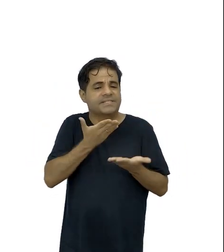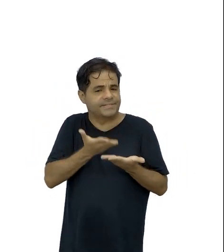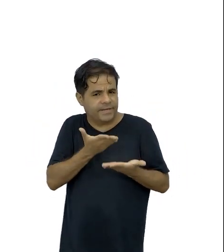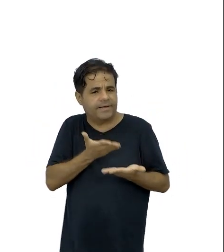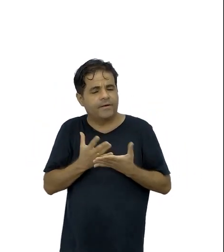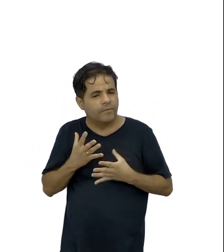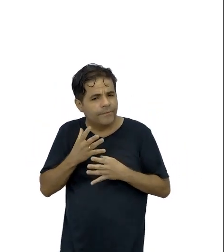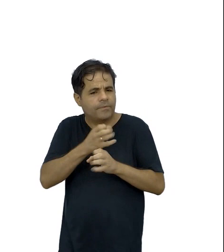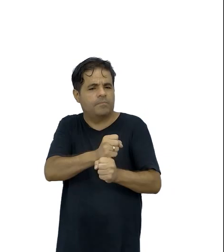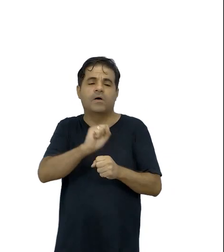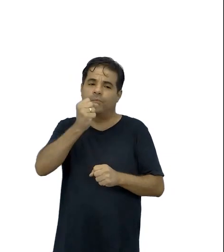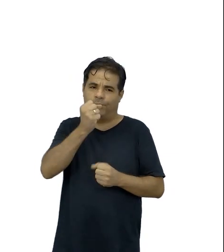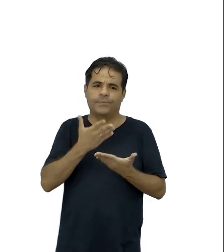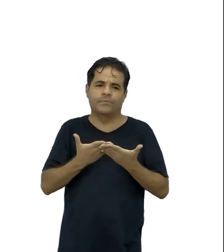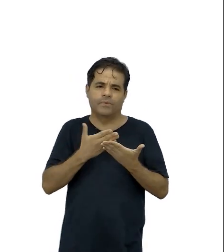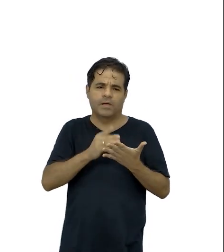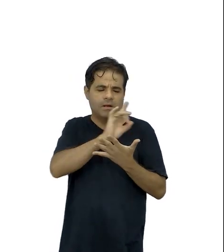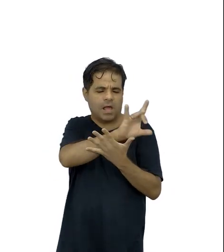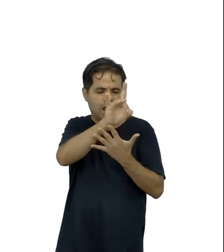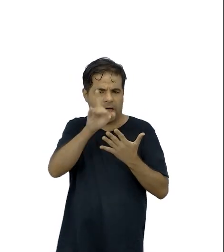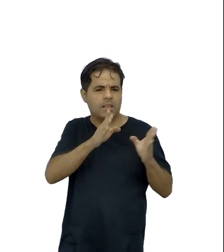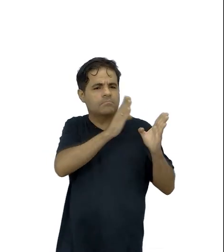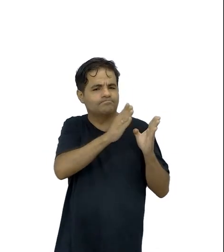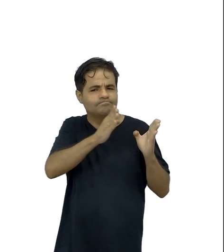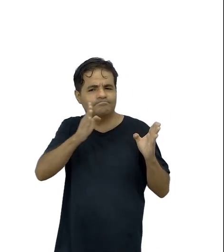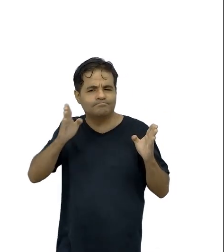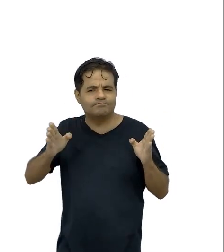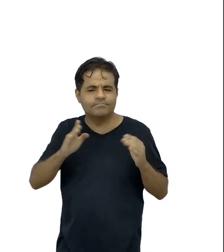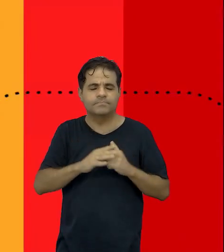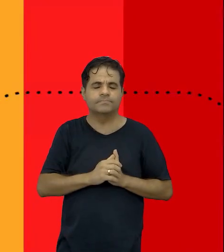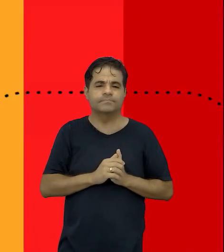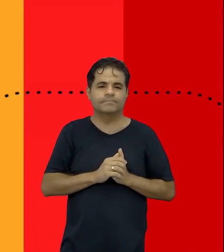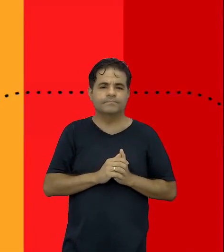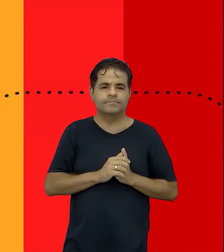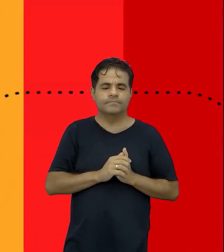no total de 8 aulas cada sequência.